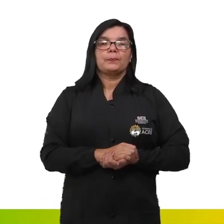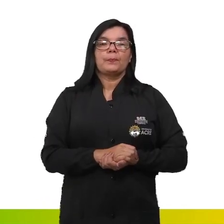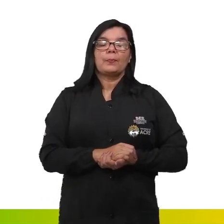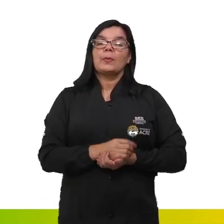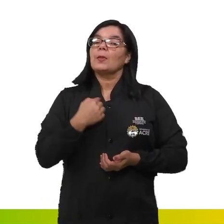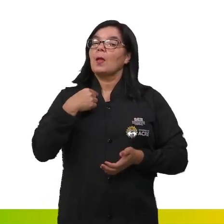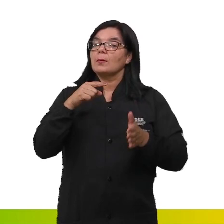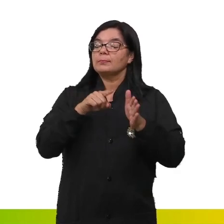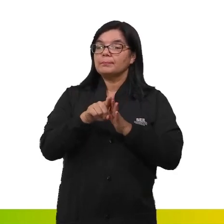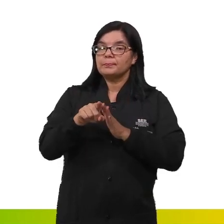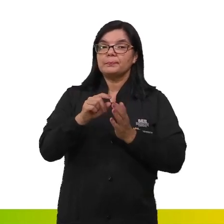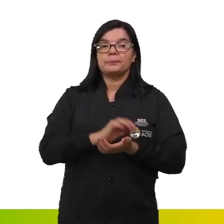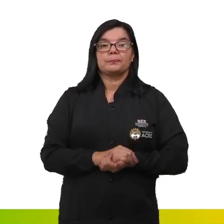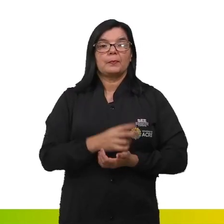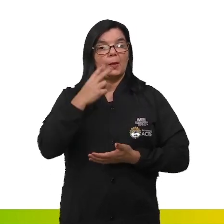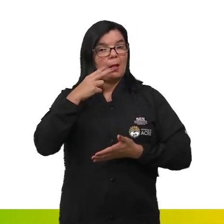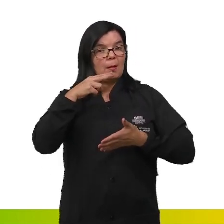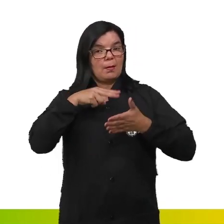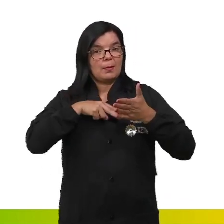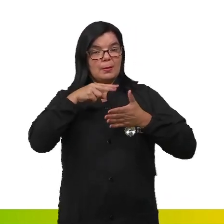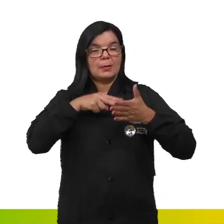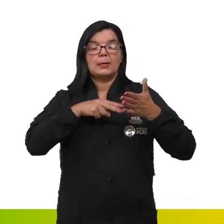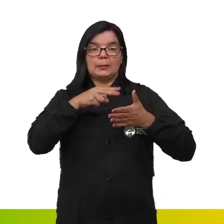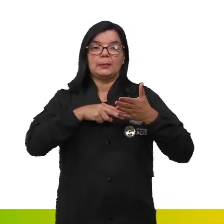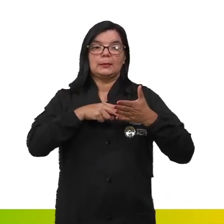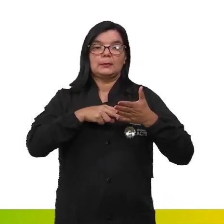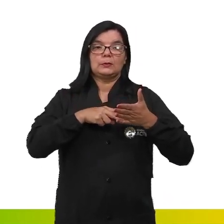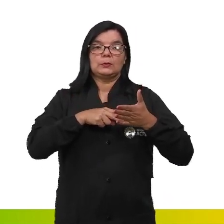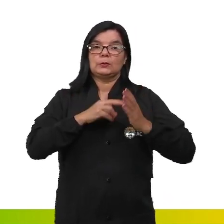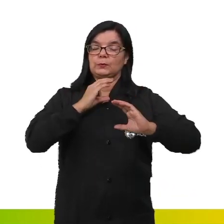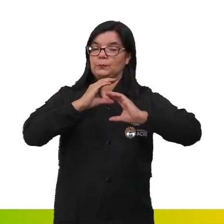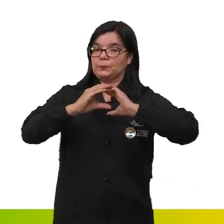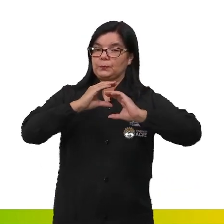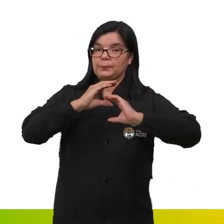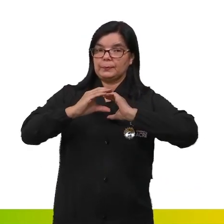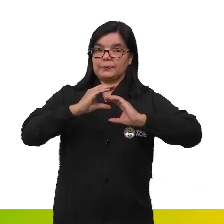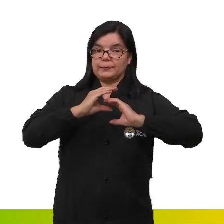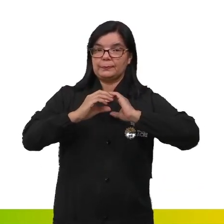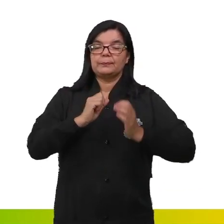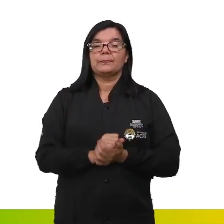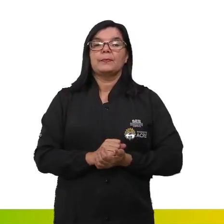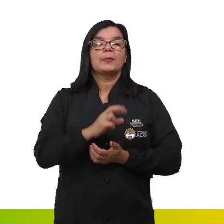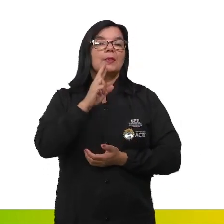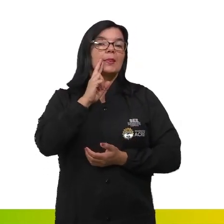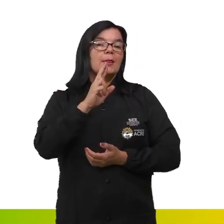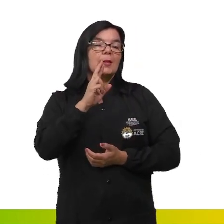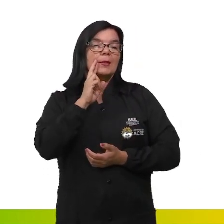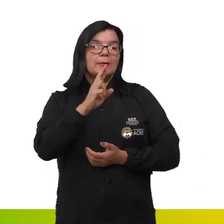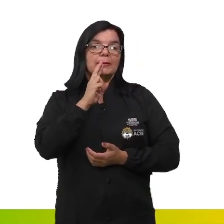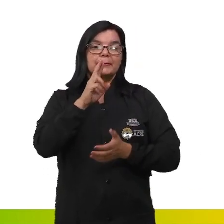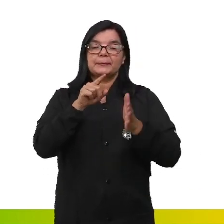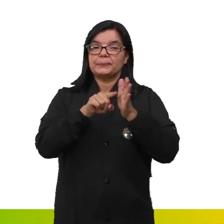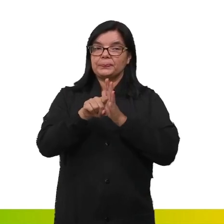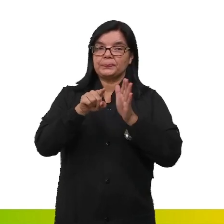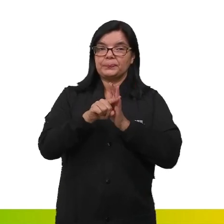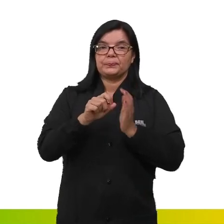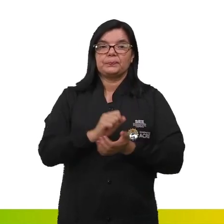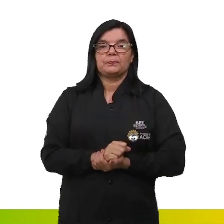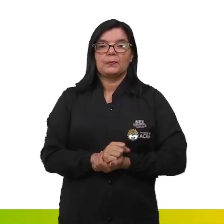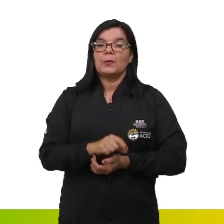nossa questão é a seguinte: leia a situação comunicativa a seguir e responda à